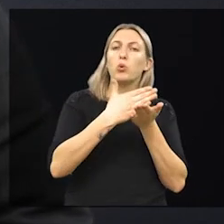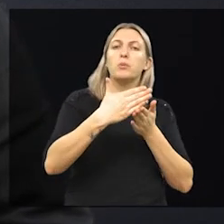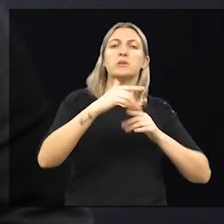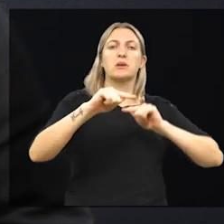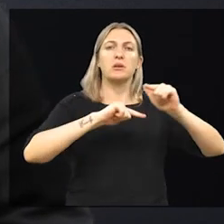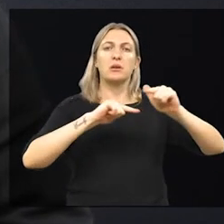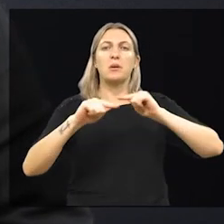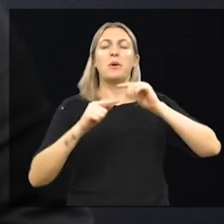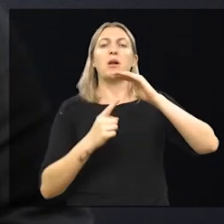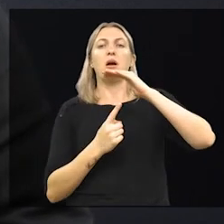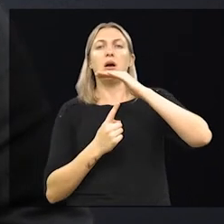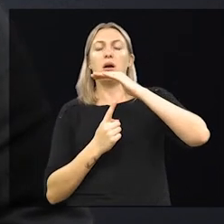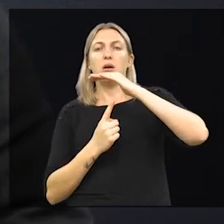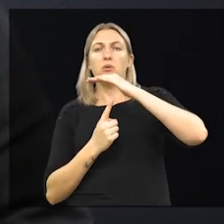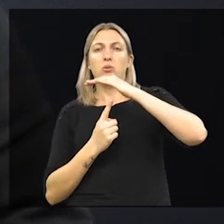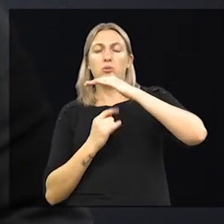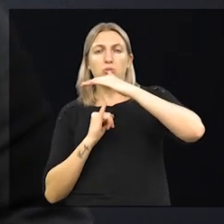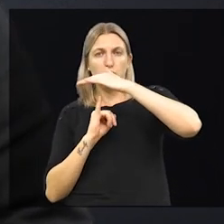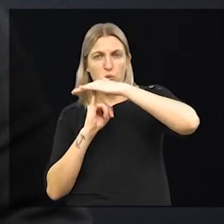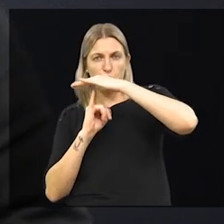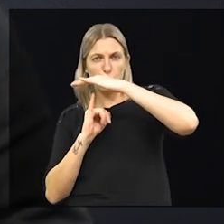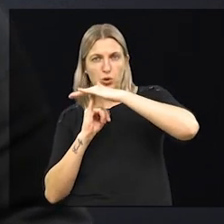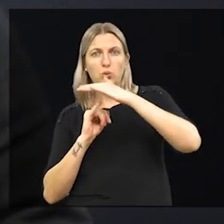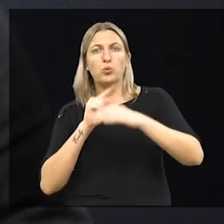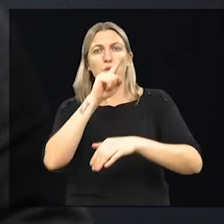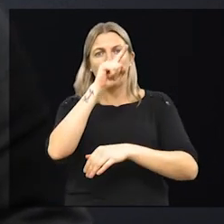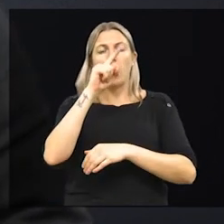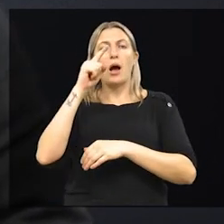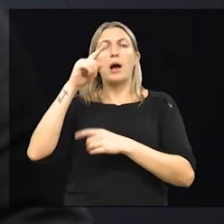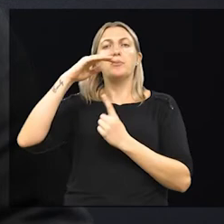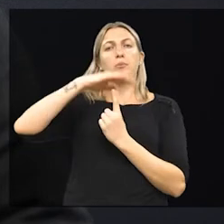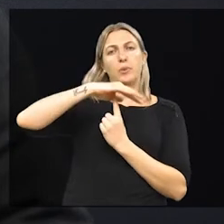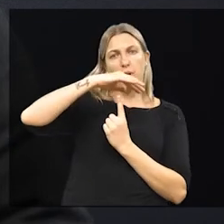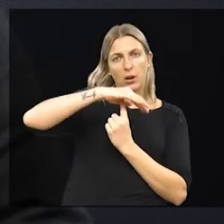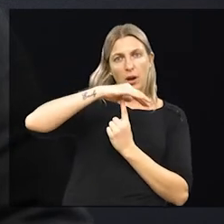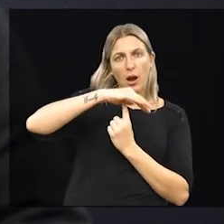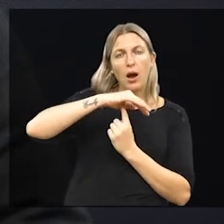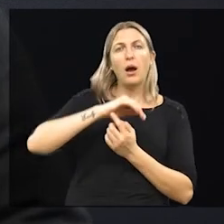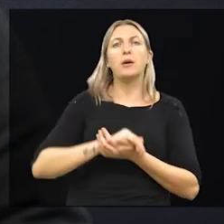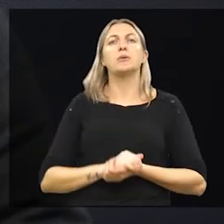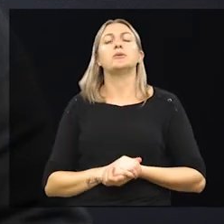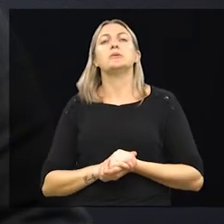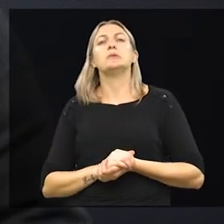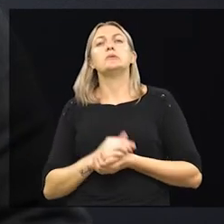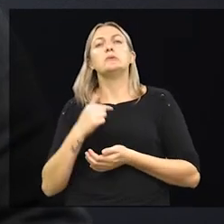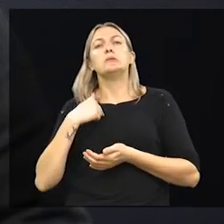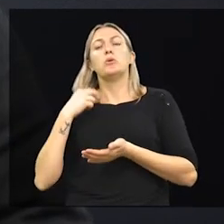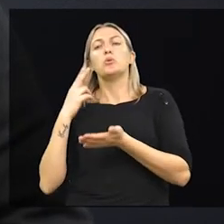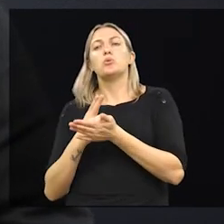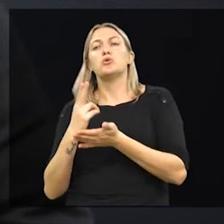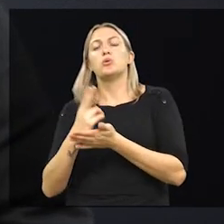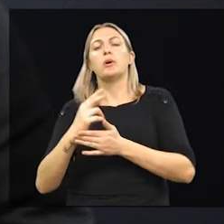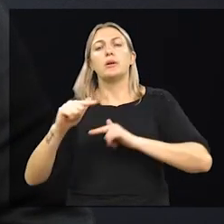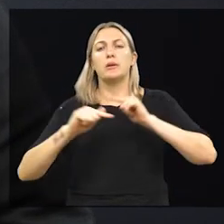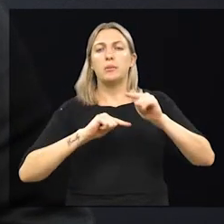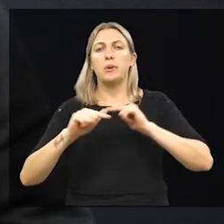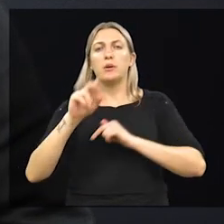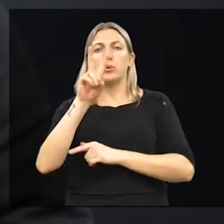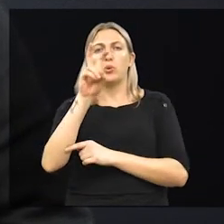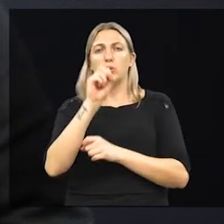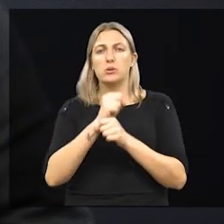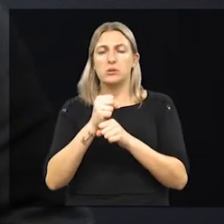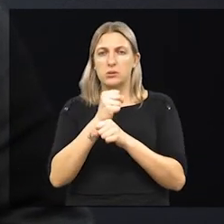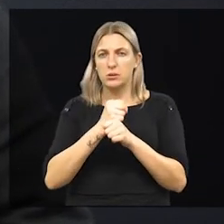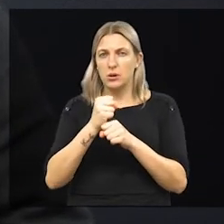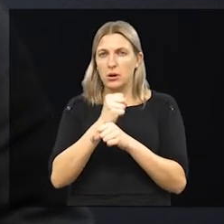dois anos trabalhando é no instituto federal paraná e depois eu fui transferida aqui é para